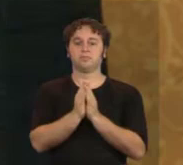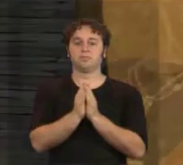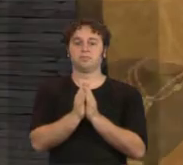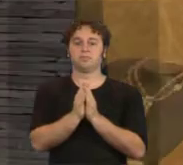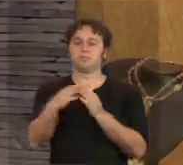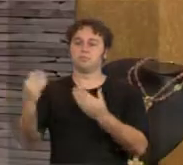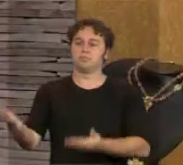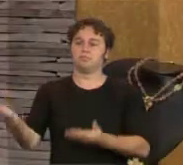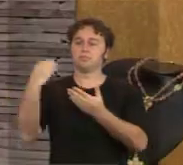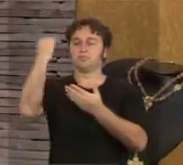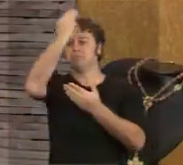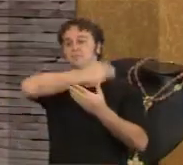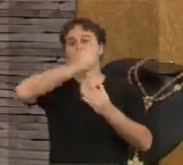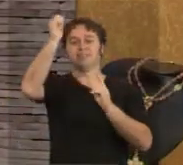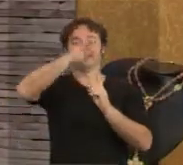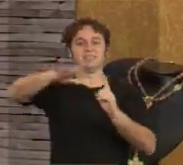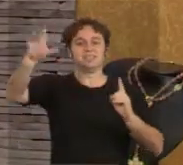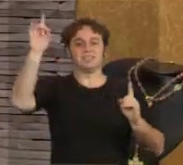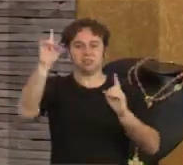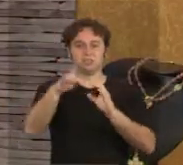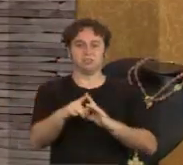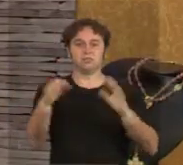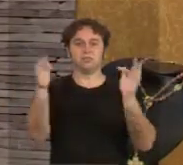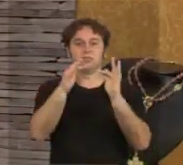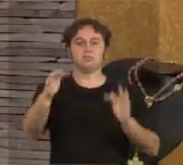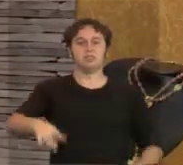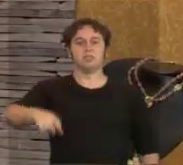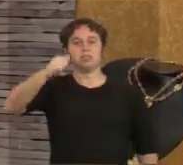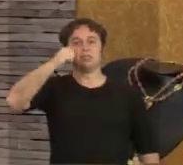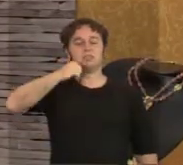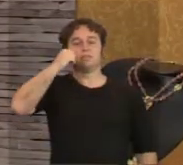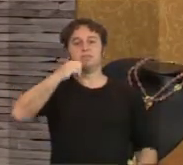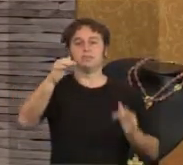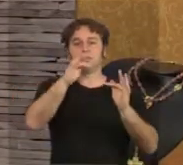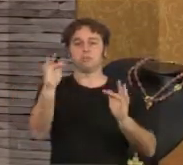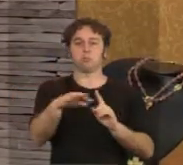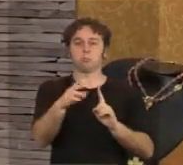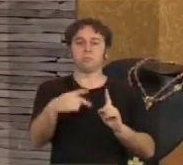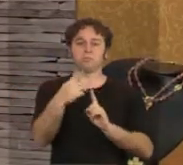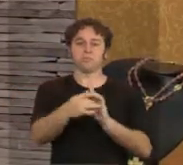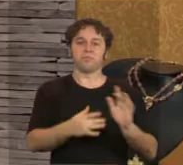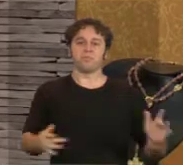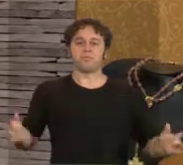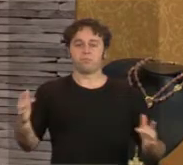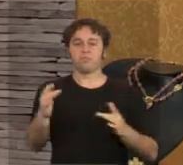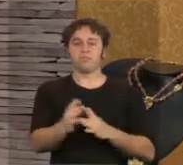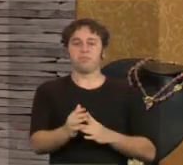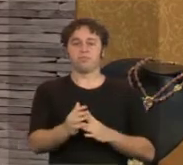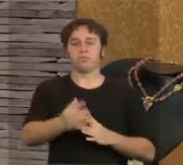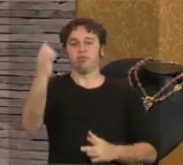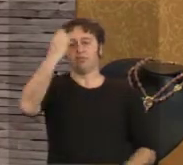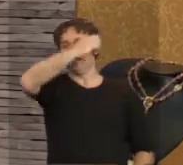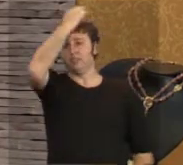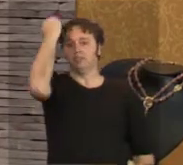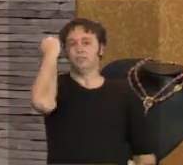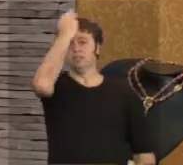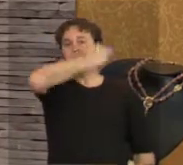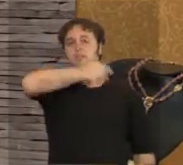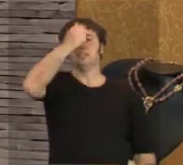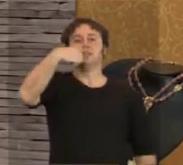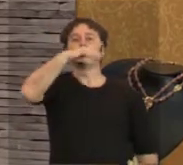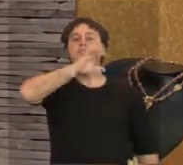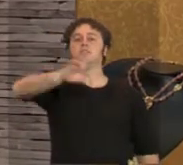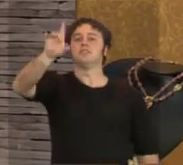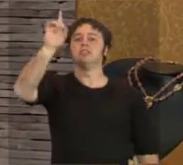Amém. Ave Maria, cheia de graça, o Senhor é convosco. Bendita sois vós entre as mulheres, e bendito é o fruto do vosso ventre,